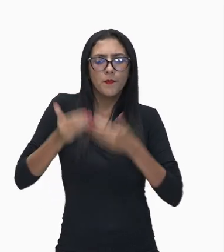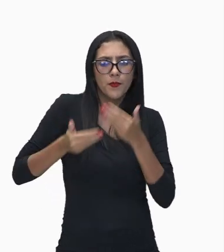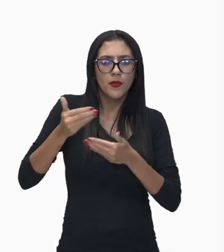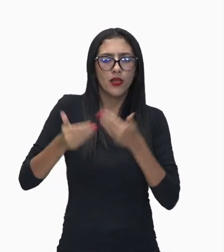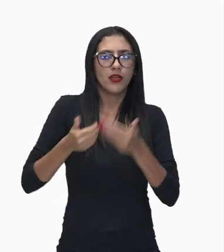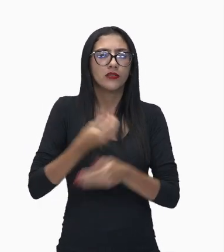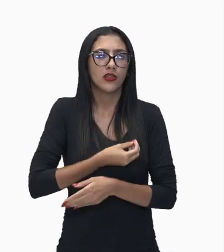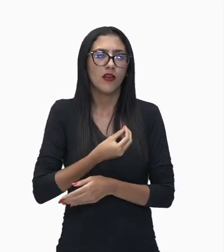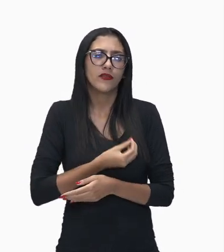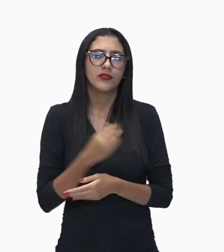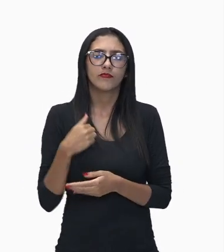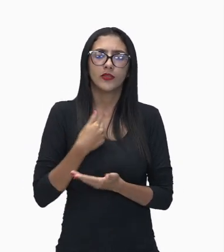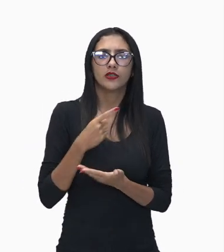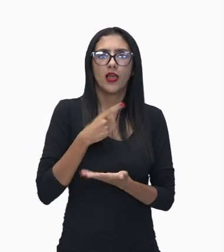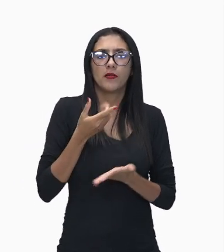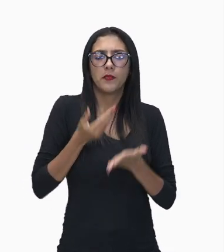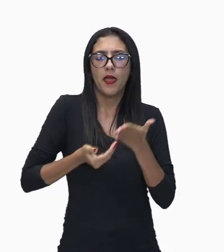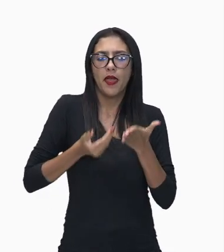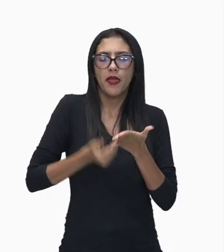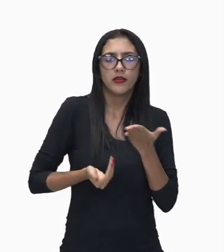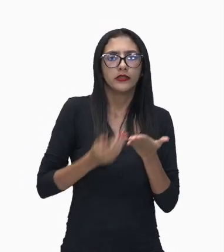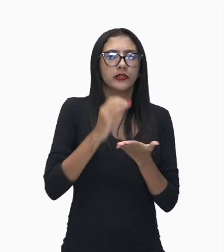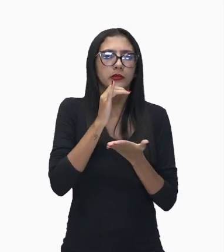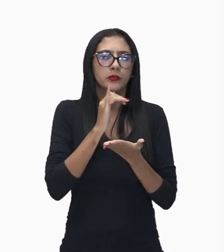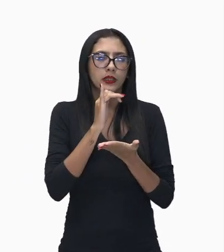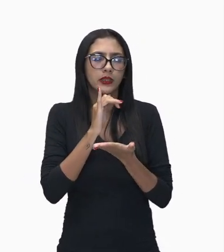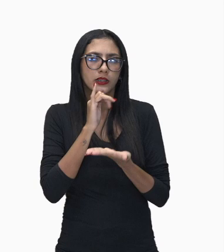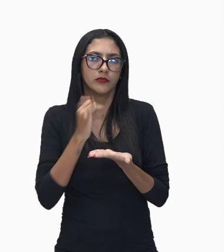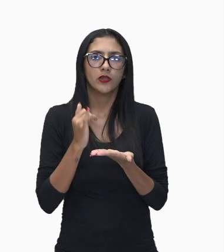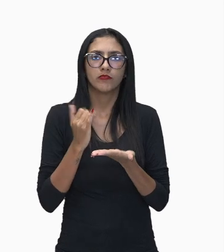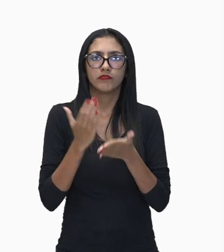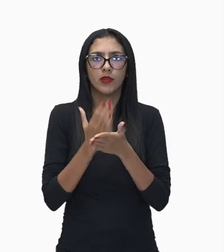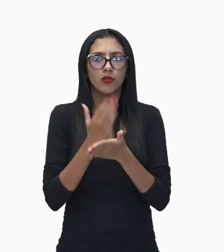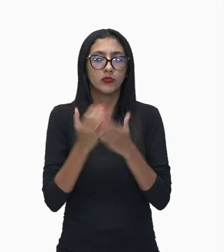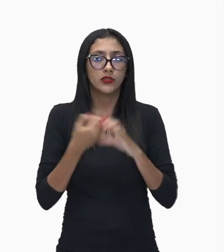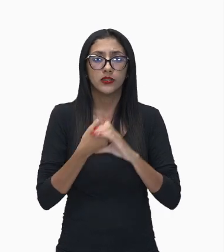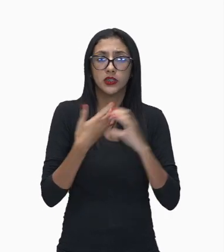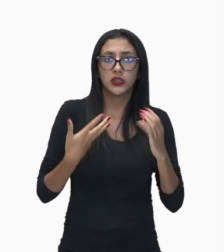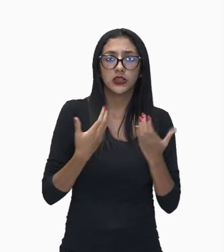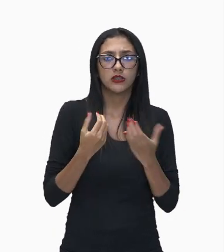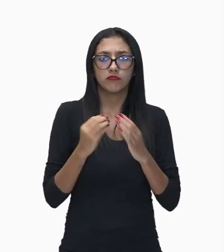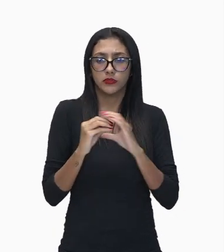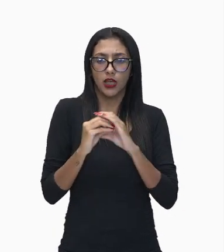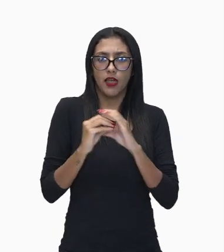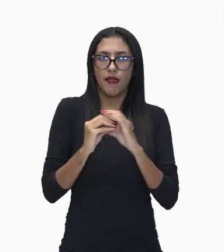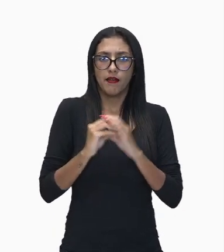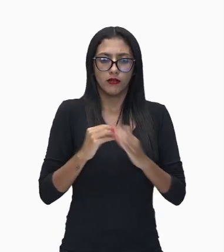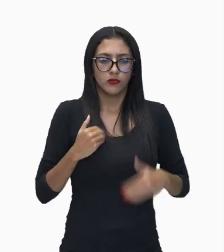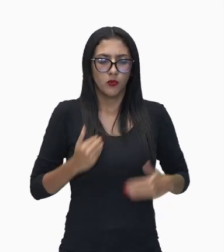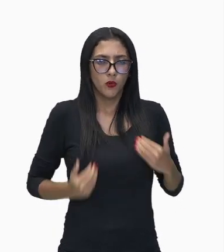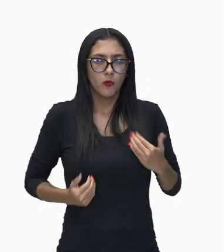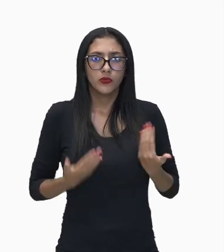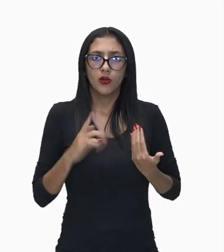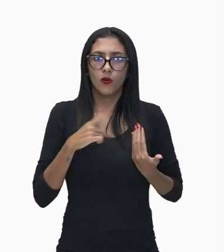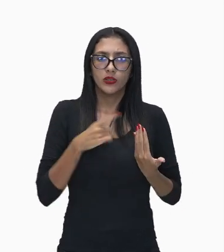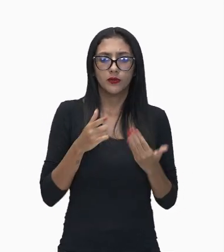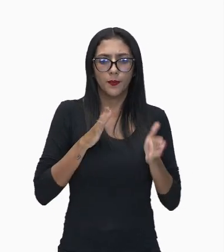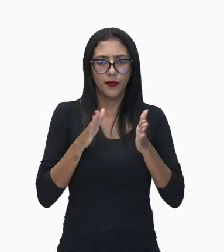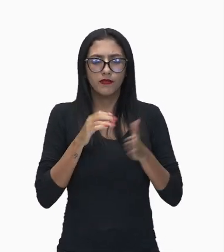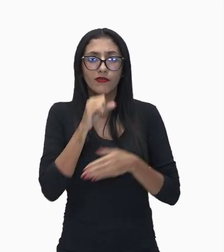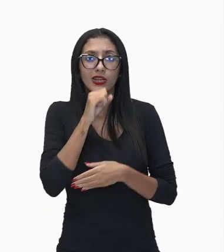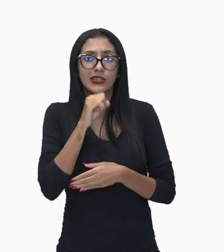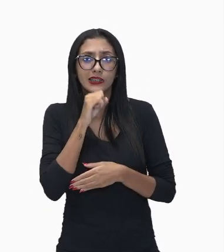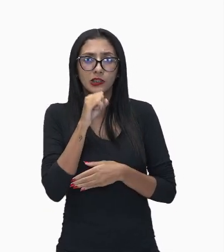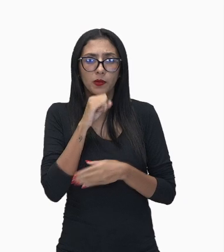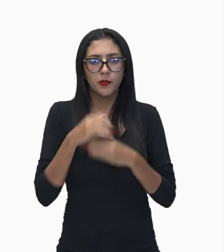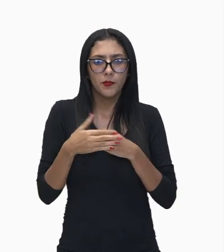vai perdendo algumas funções, a gente vai perdendo, né, algumas células, e esse envelhecimento ele traz esse